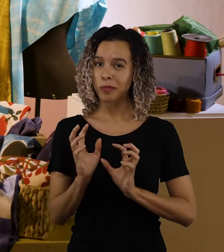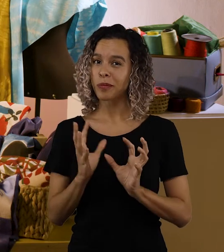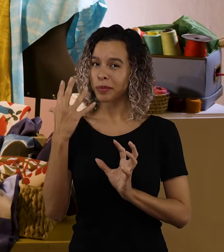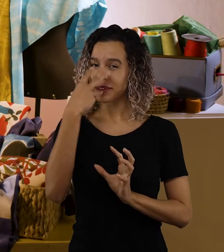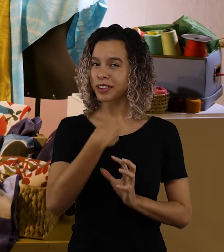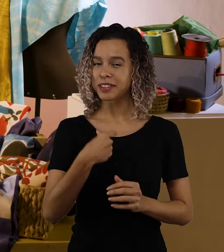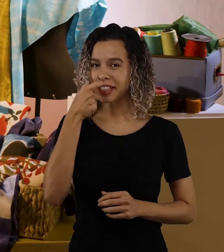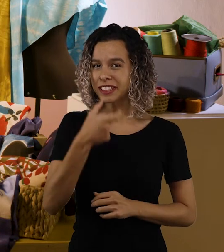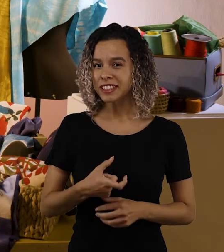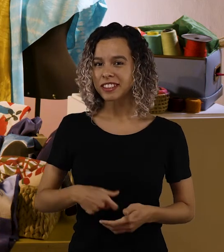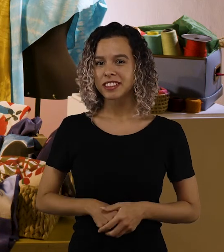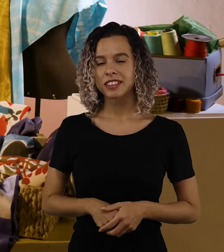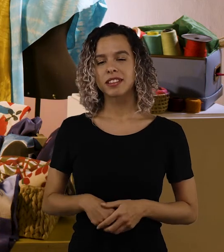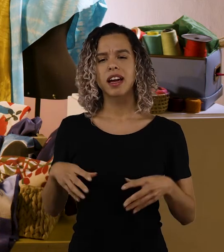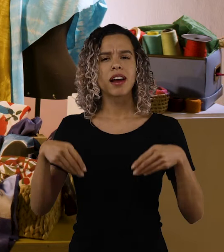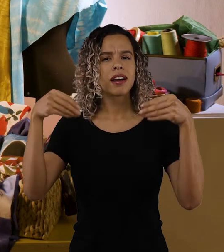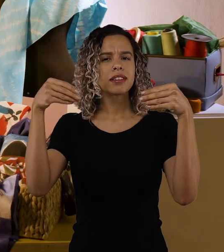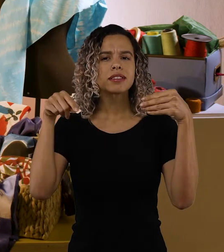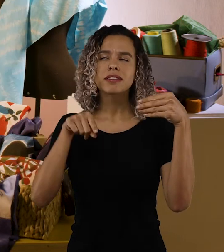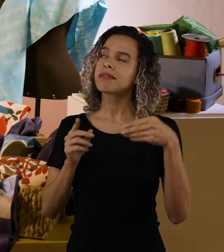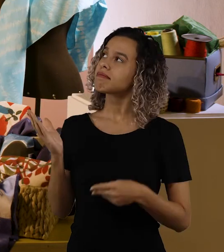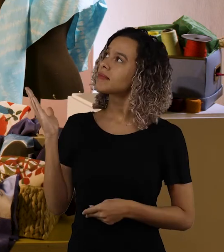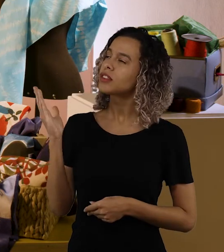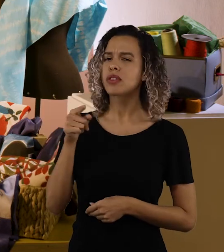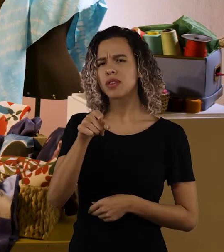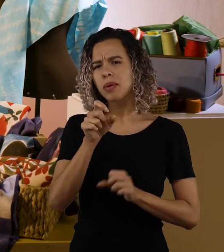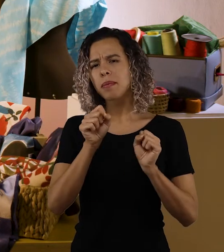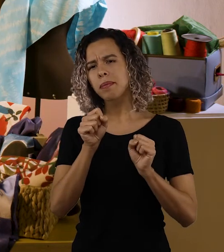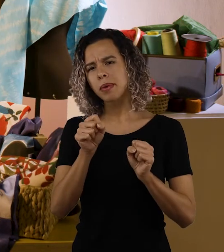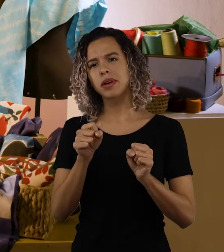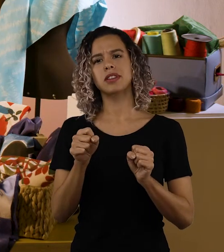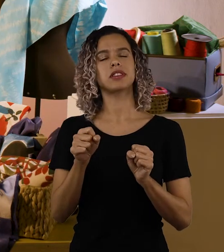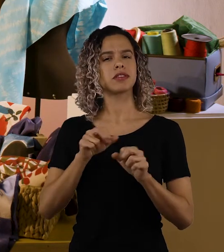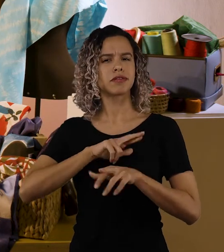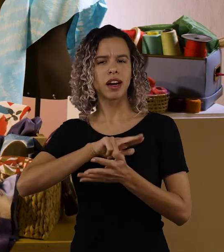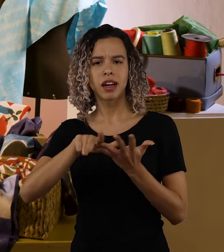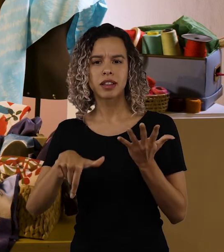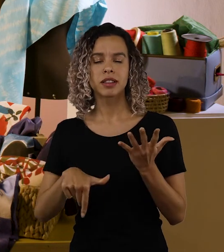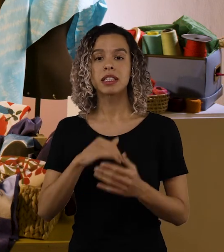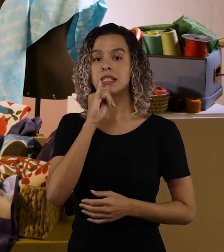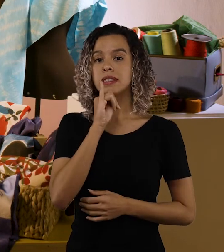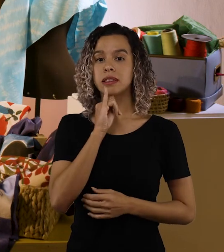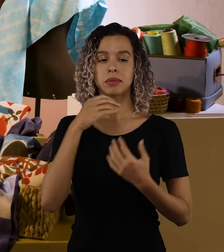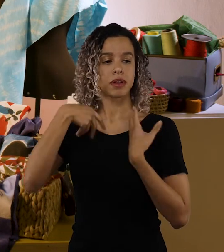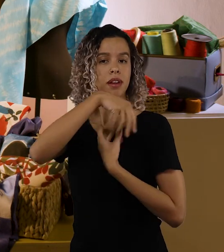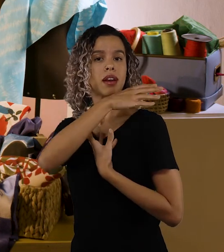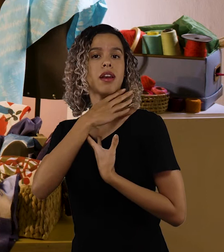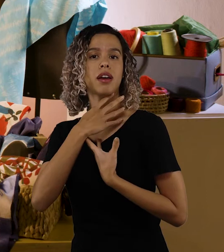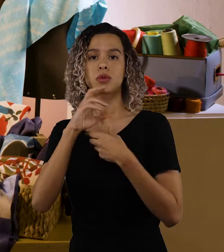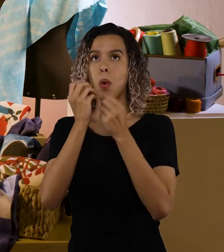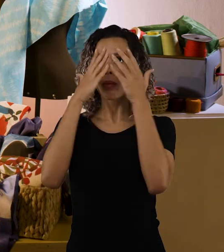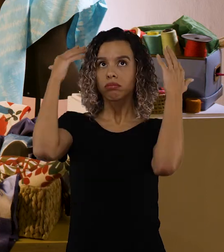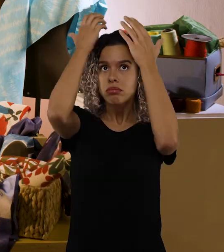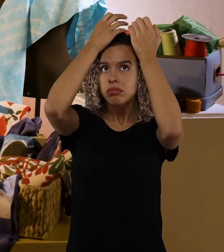efeito muito bonito, muito interessante. Essa é uma peça que você pode fazer e ter vários usos. Ela pode ser